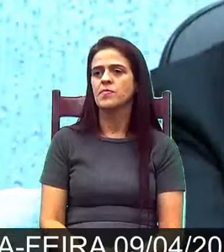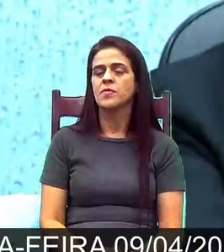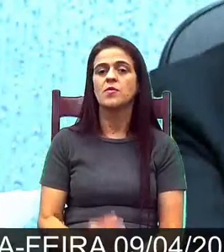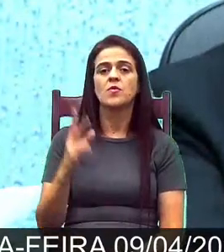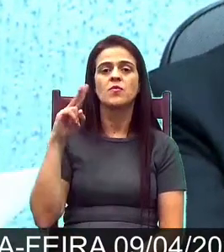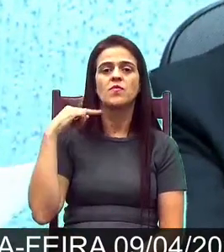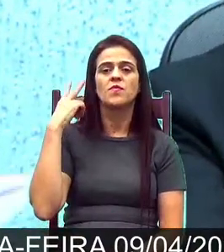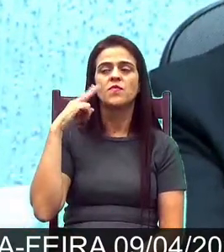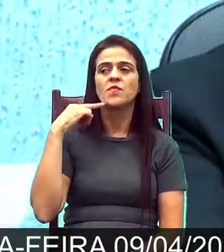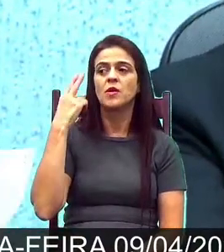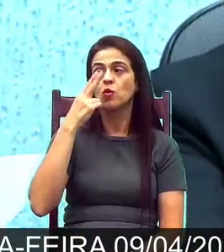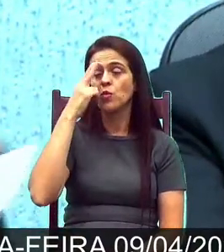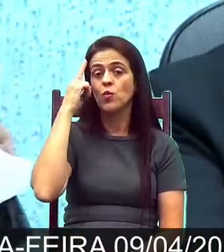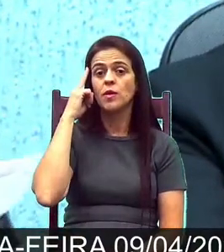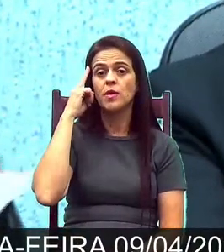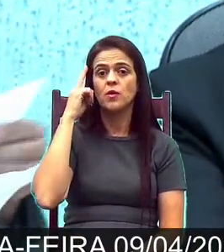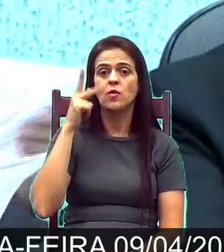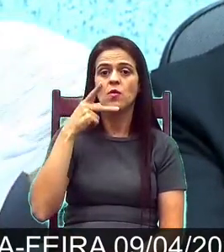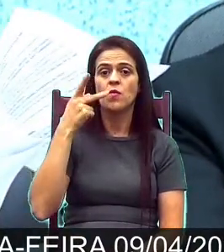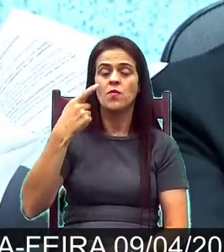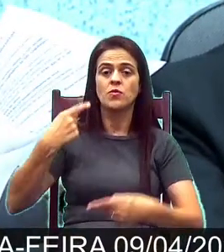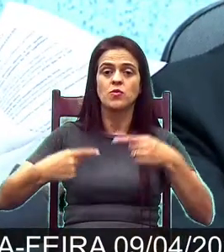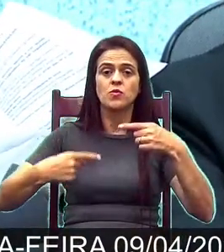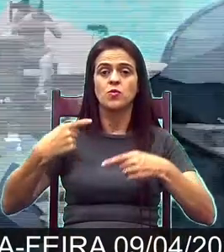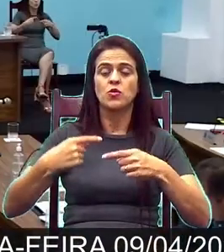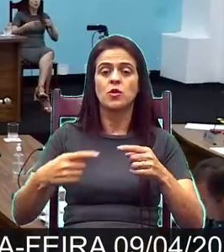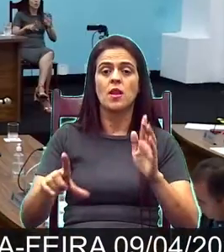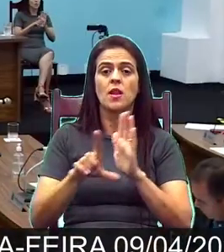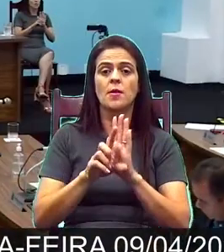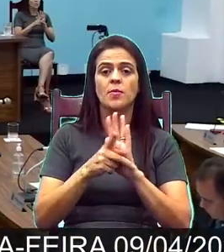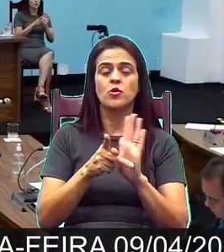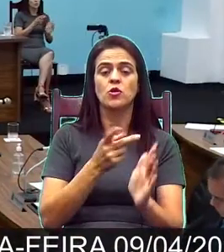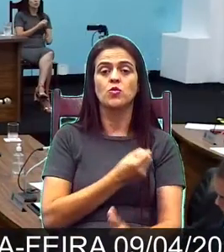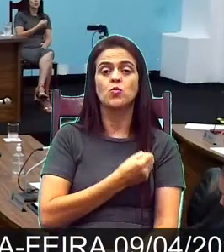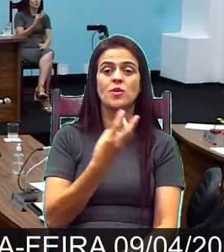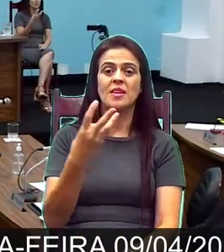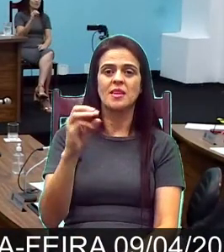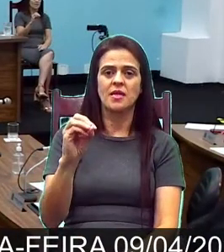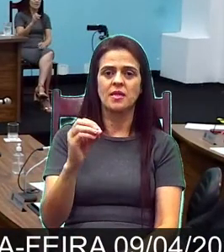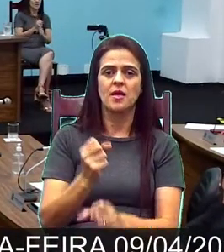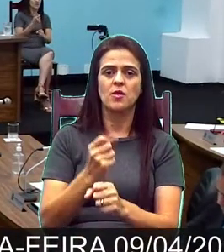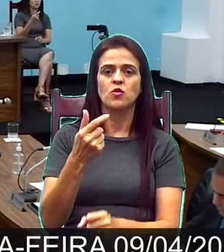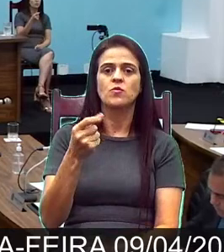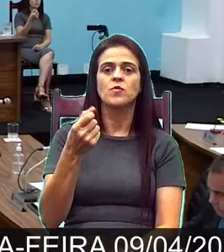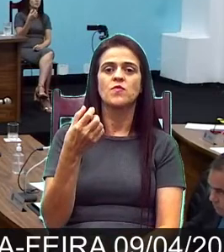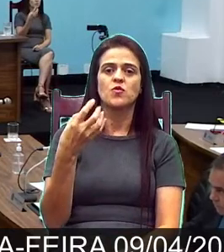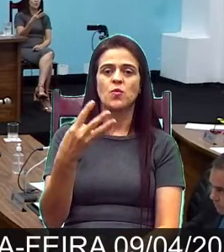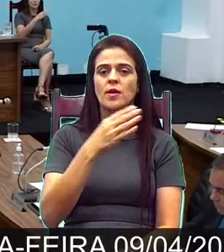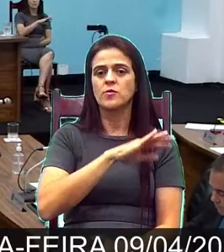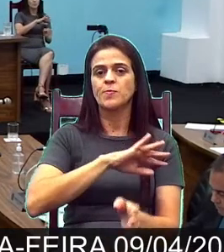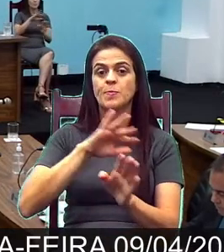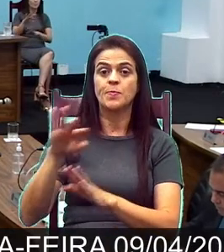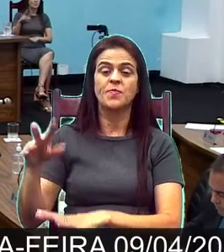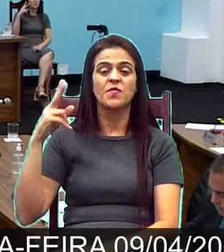Palavra com o vereador Igor Bueno. Em discussão, o projeto de lei número 30 de 2024.